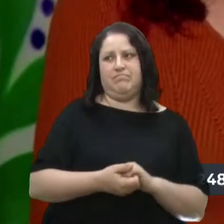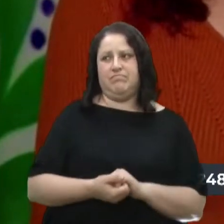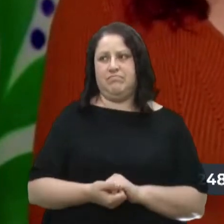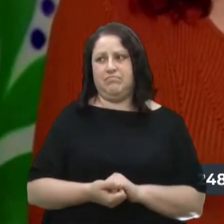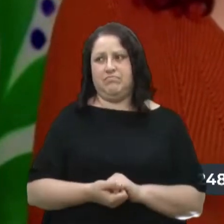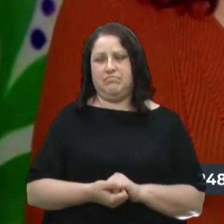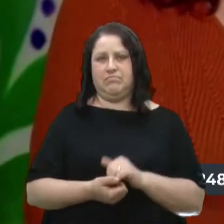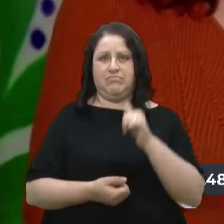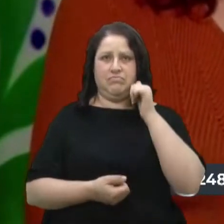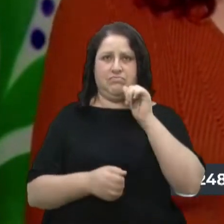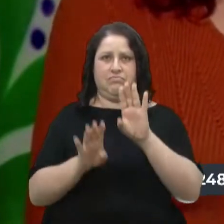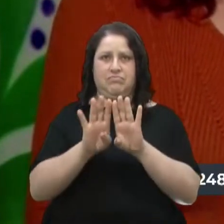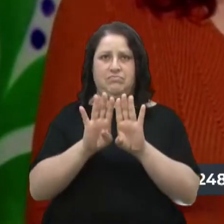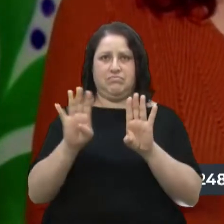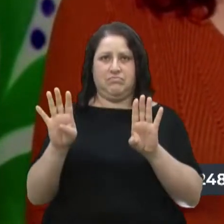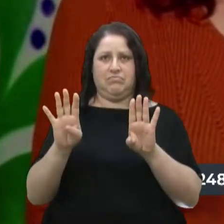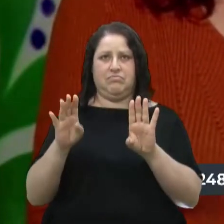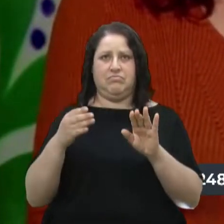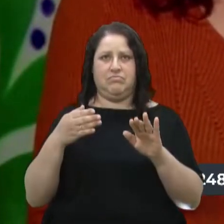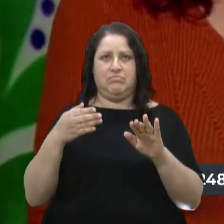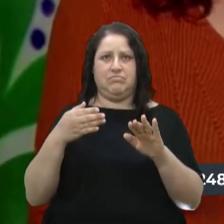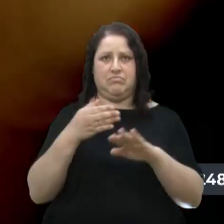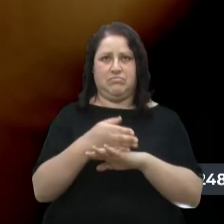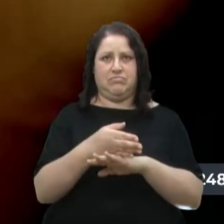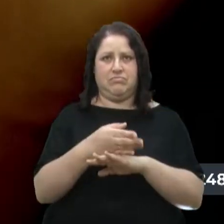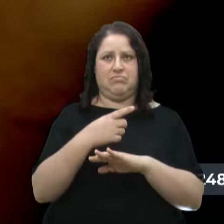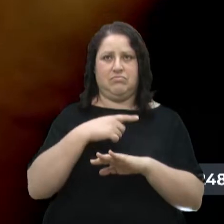corre, puxar, me dá 4 tiros, né?